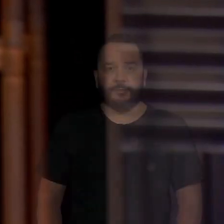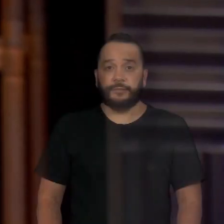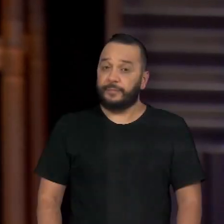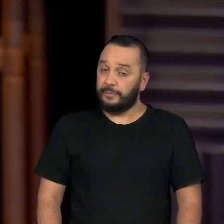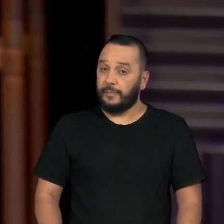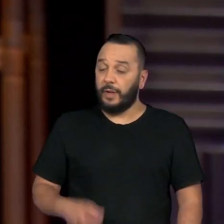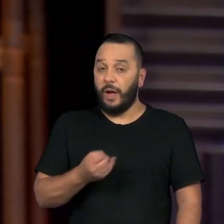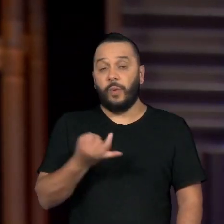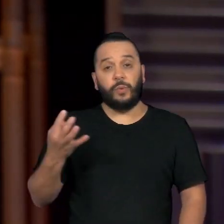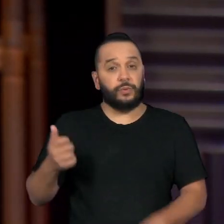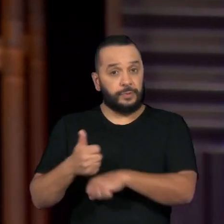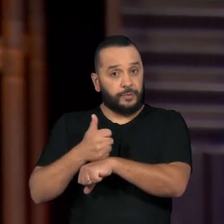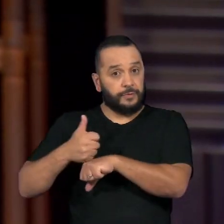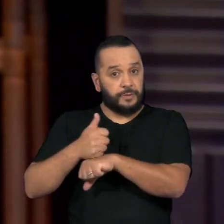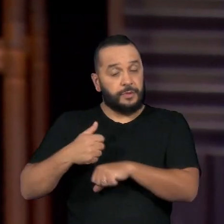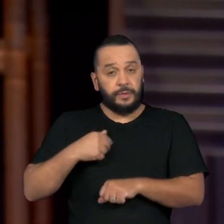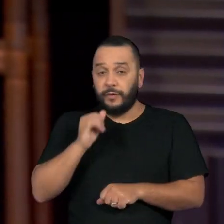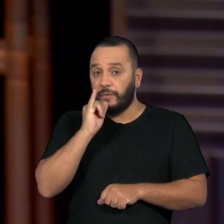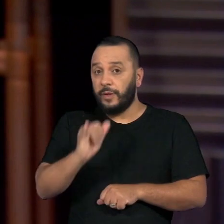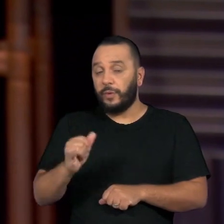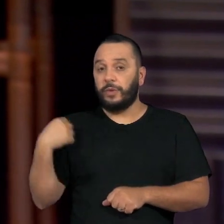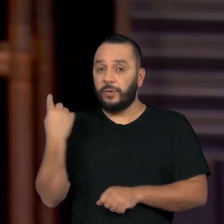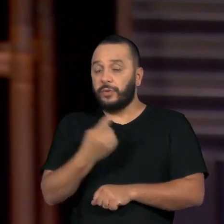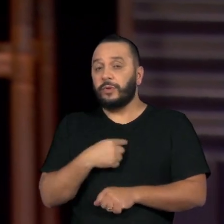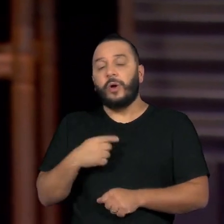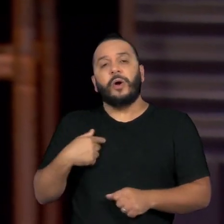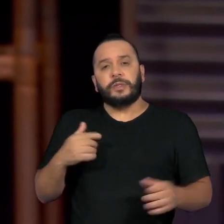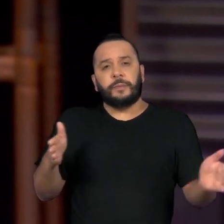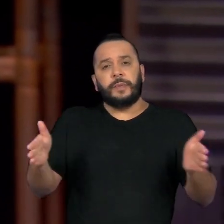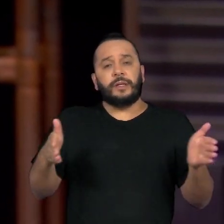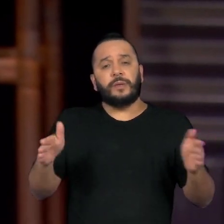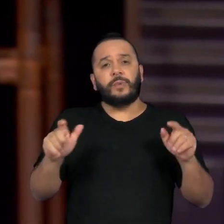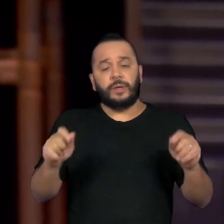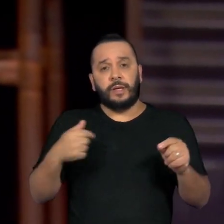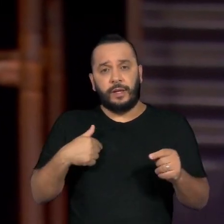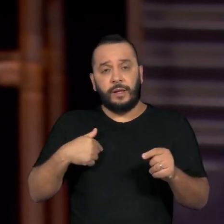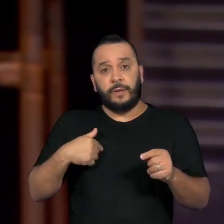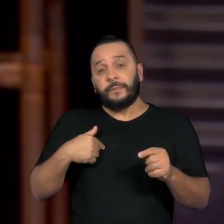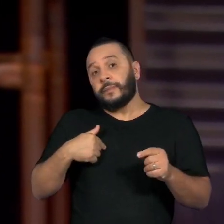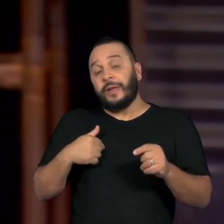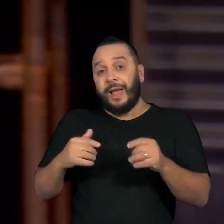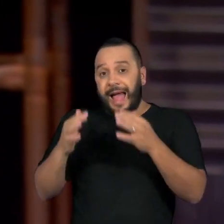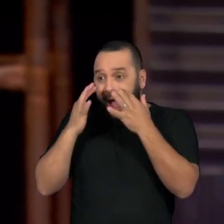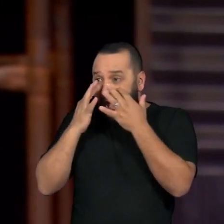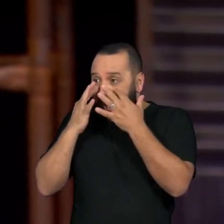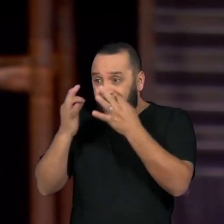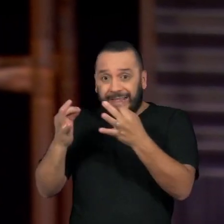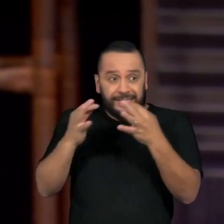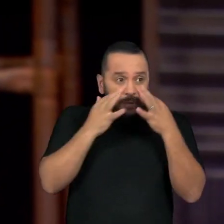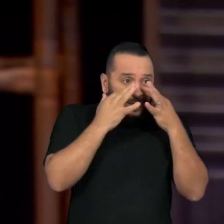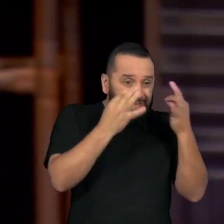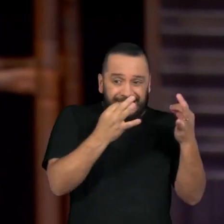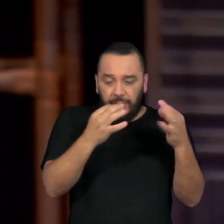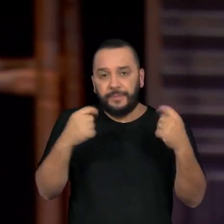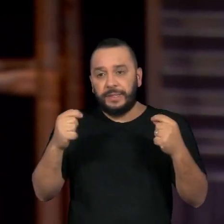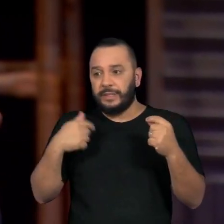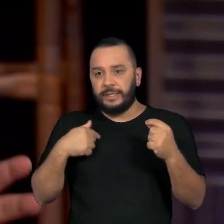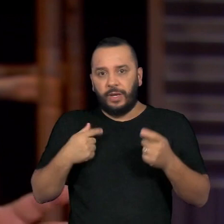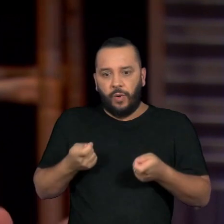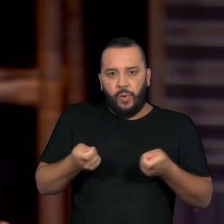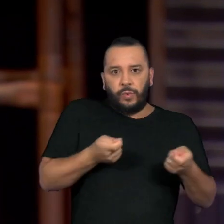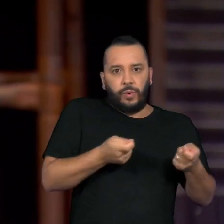Alguns especialistas dizem que vivemos a era da economia da atenção. Eu concordo, e cada um de nós tem uma